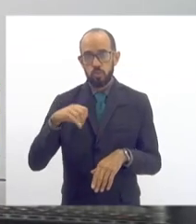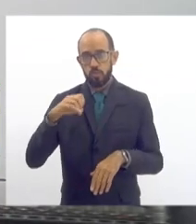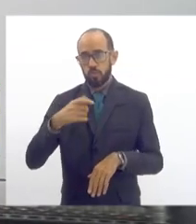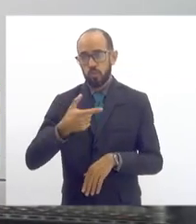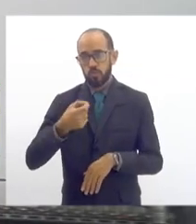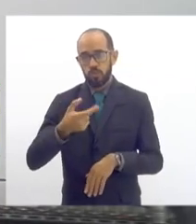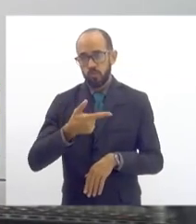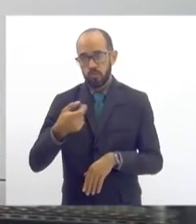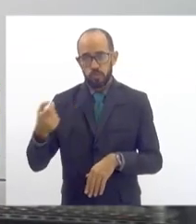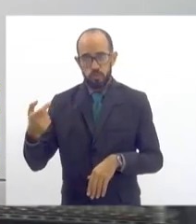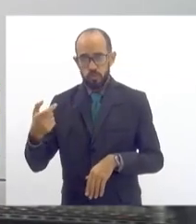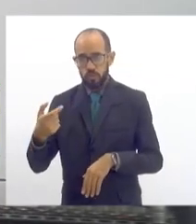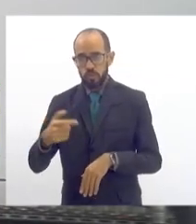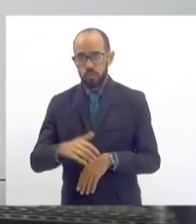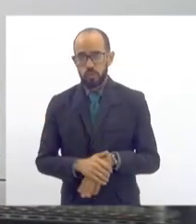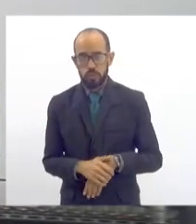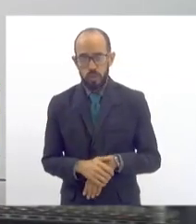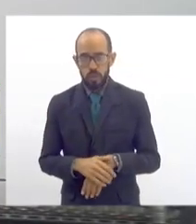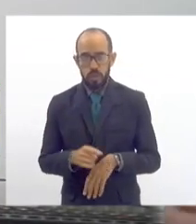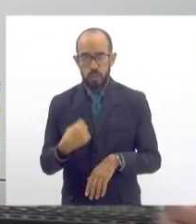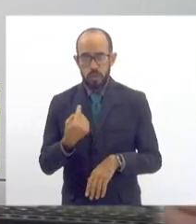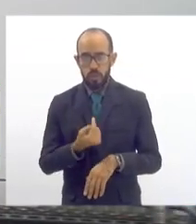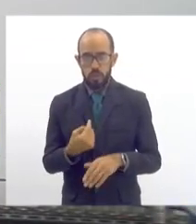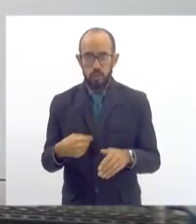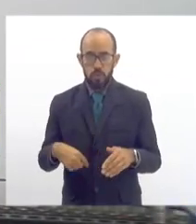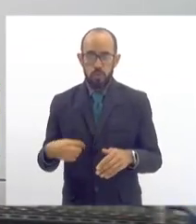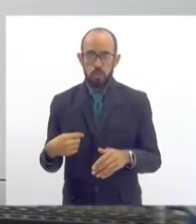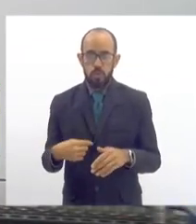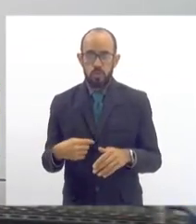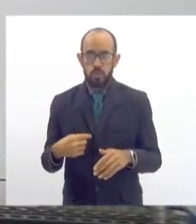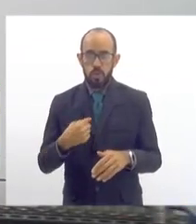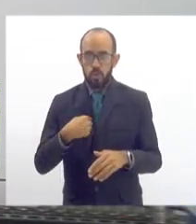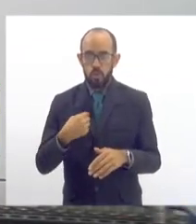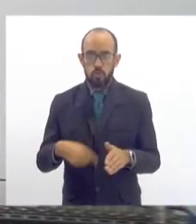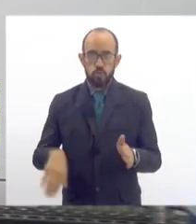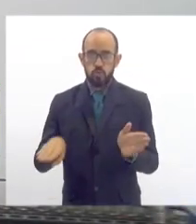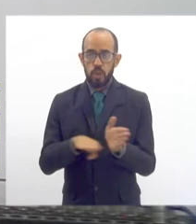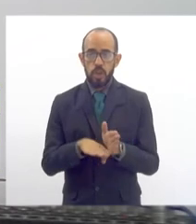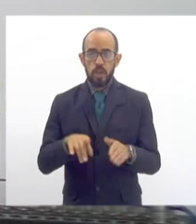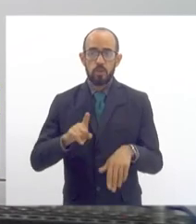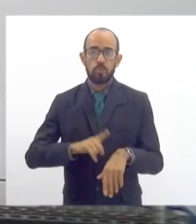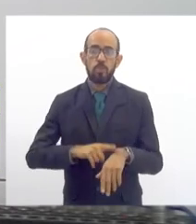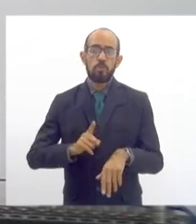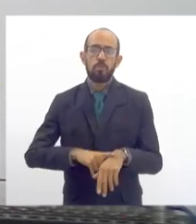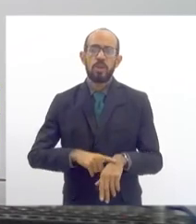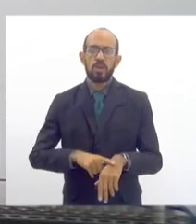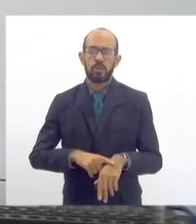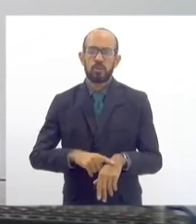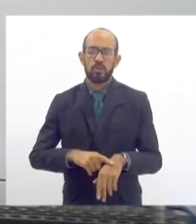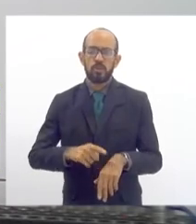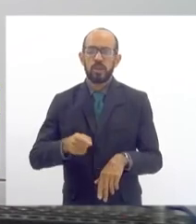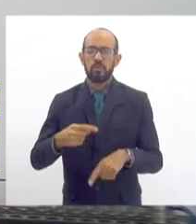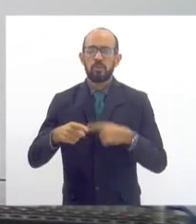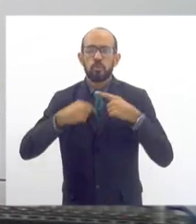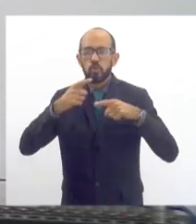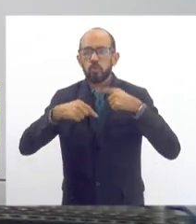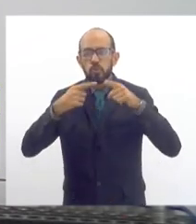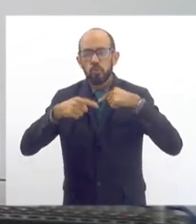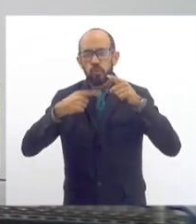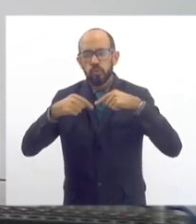2020. Ressalto que chegamos no momento em que vivíamos um período de incerteza de